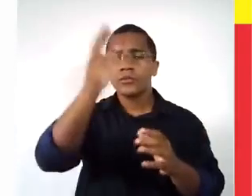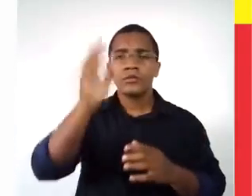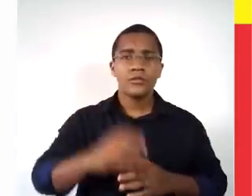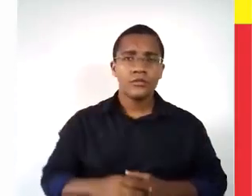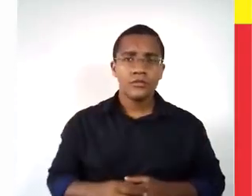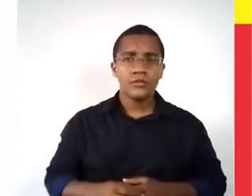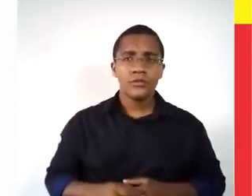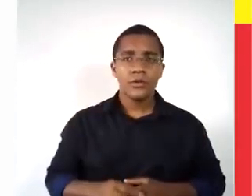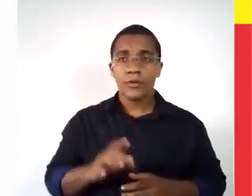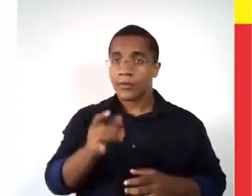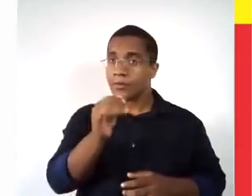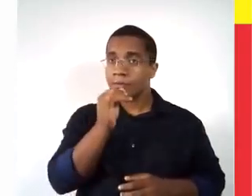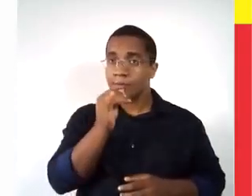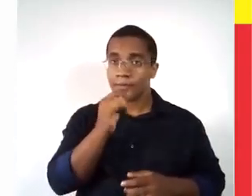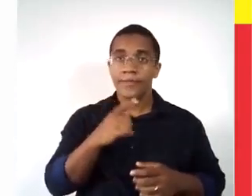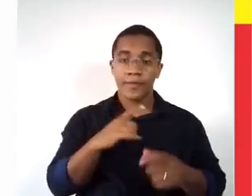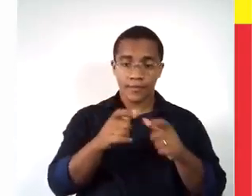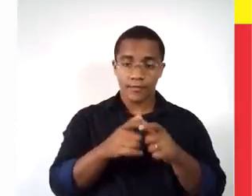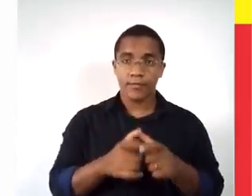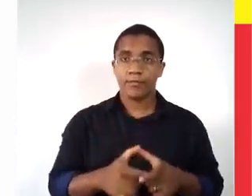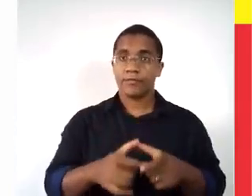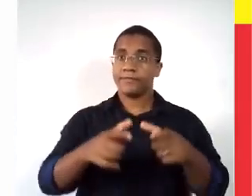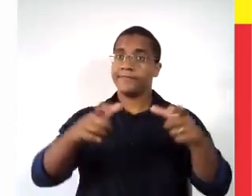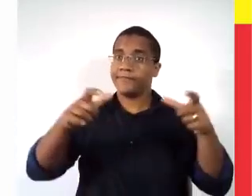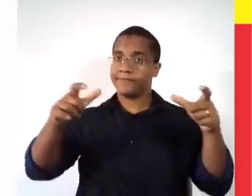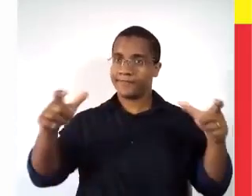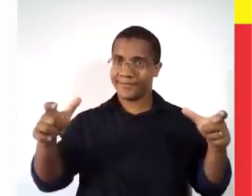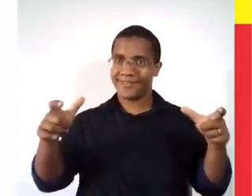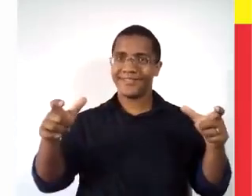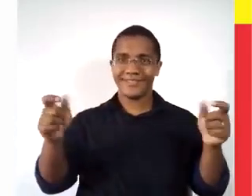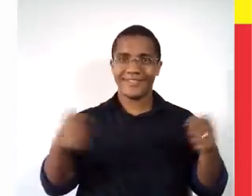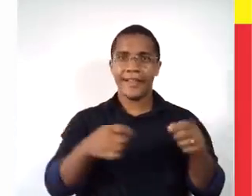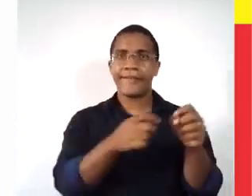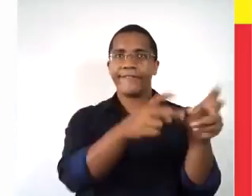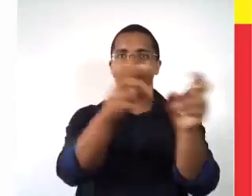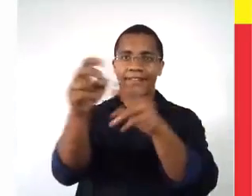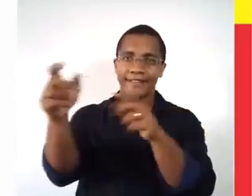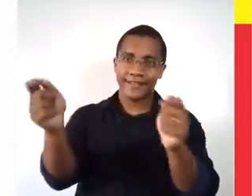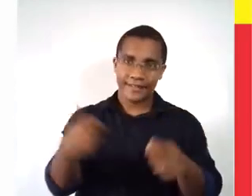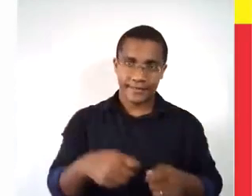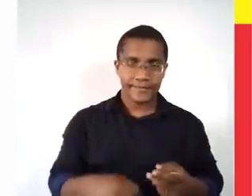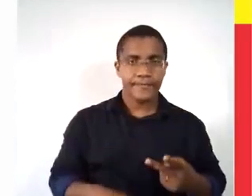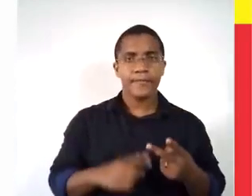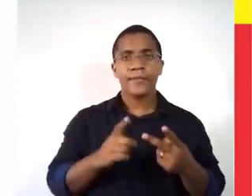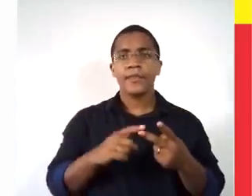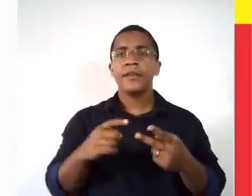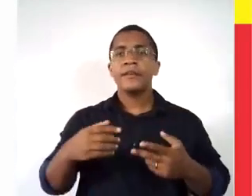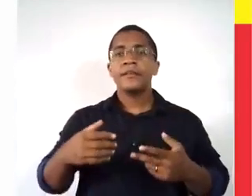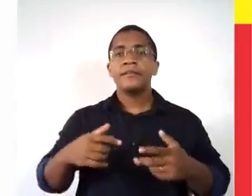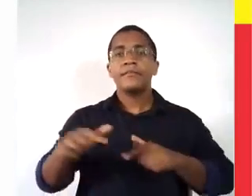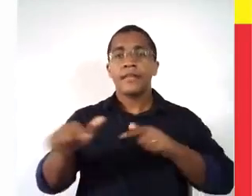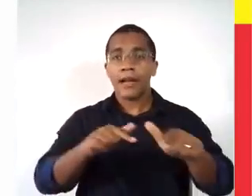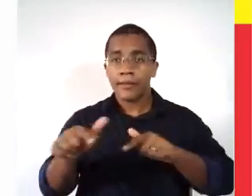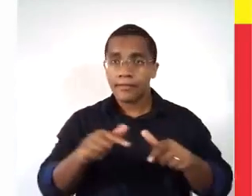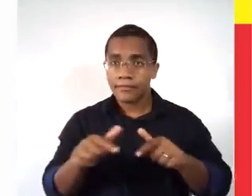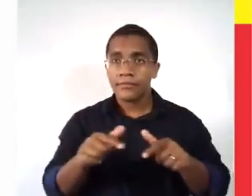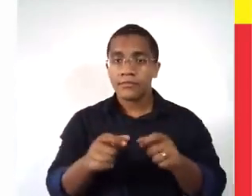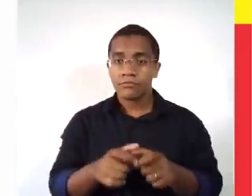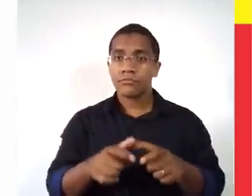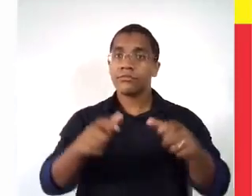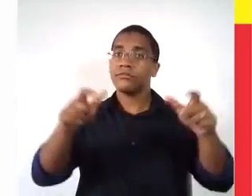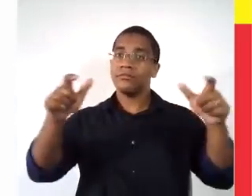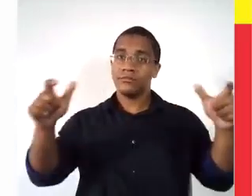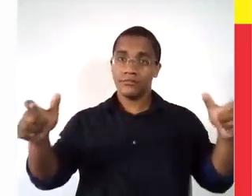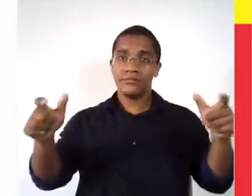impacto de expansão de alguns mercados, acontece também o impacto de aumento de empregos e a renda per